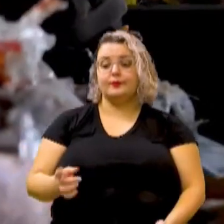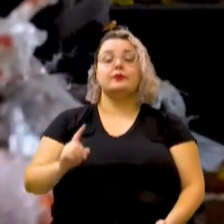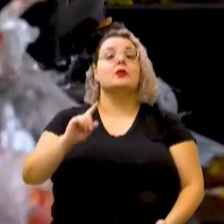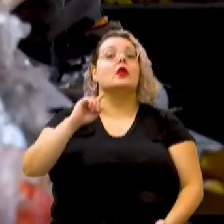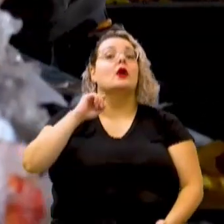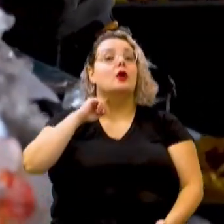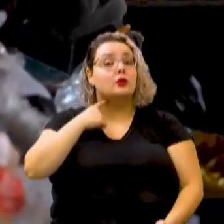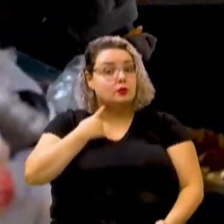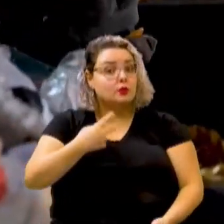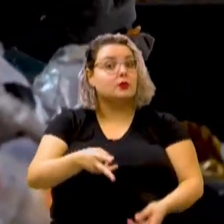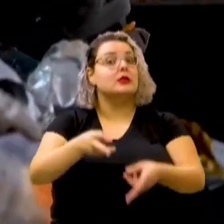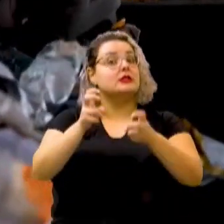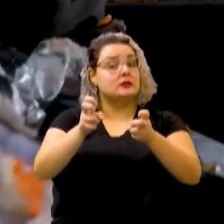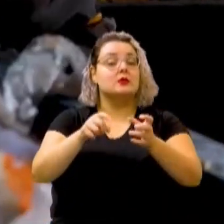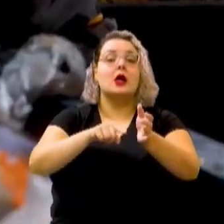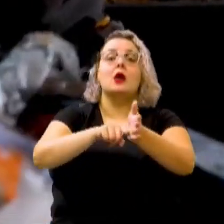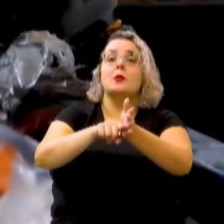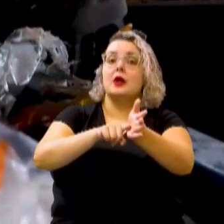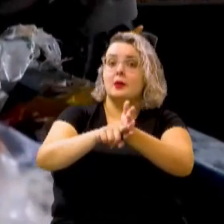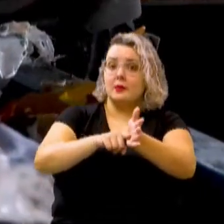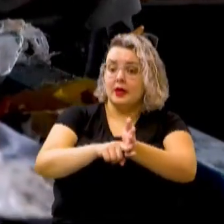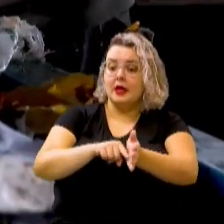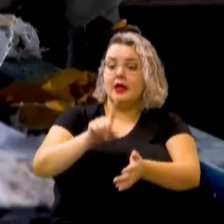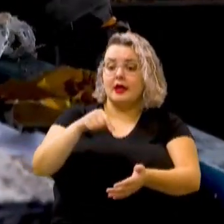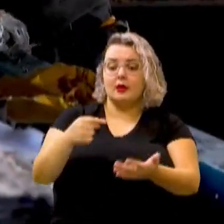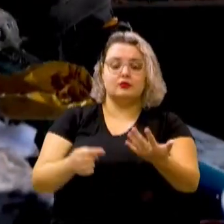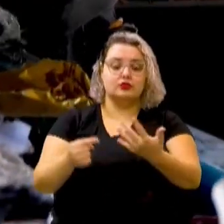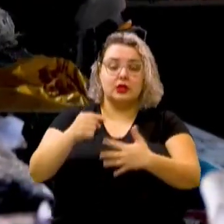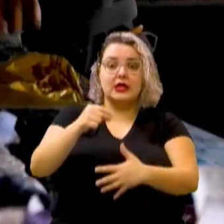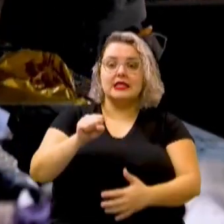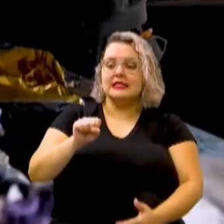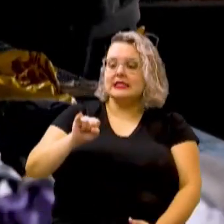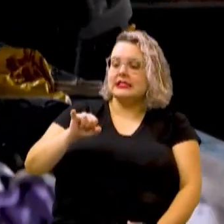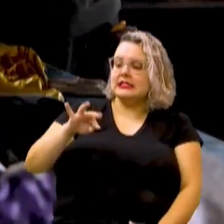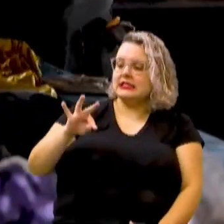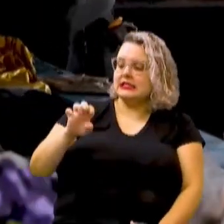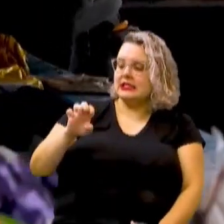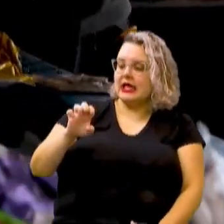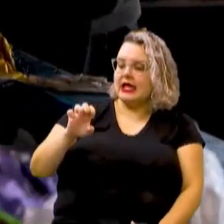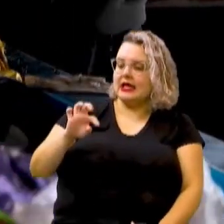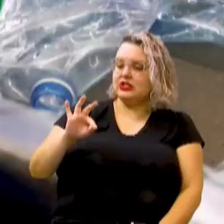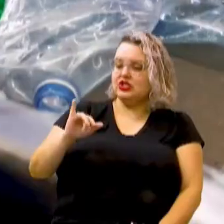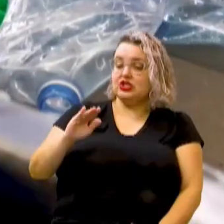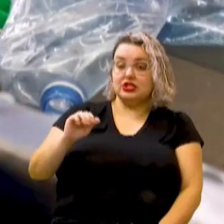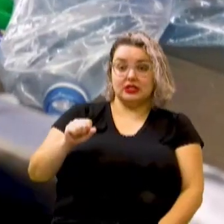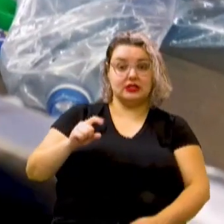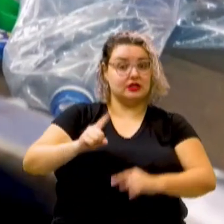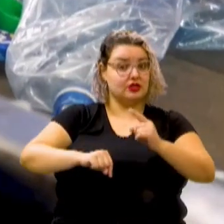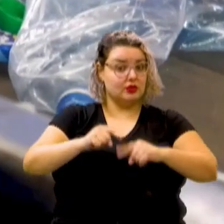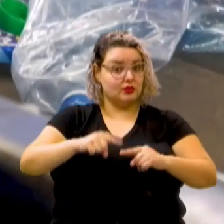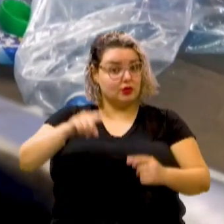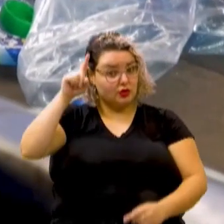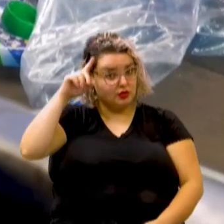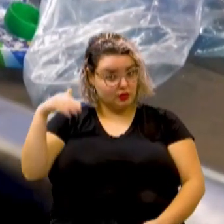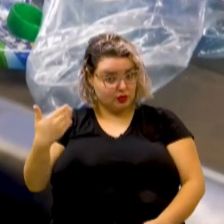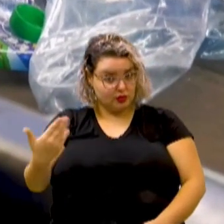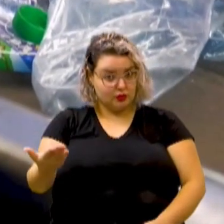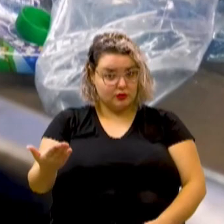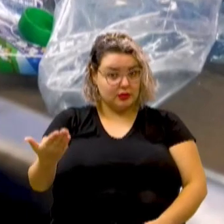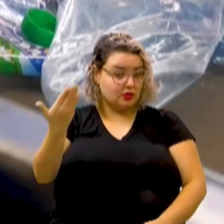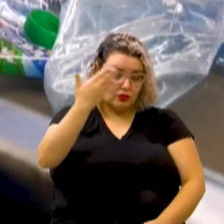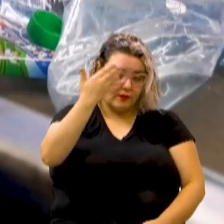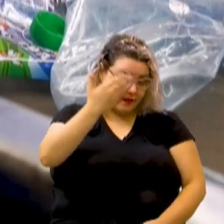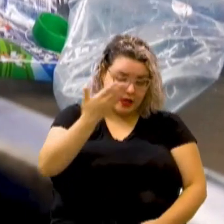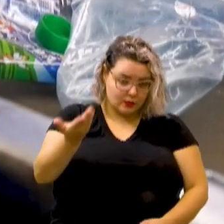Os poluentes identificados pela pesquisa são substâncias sintéticas encontradas em produtos do nosso dia a dia de